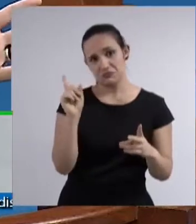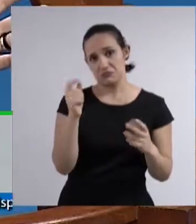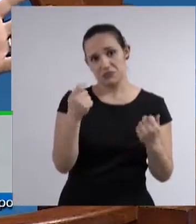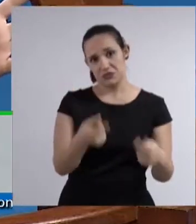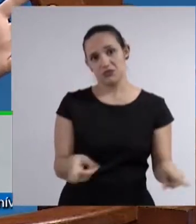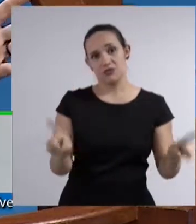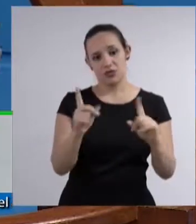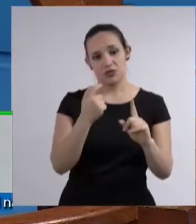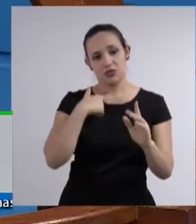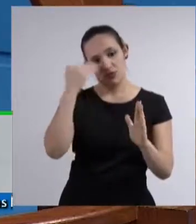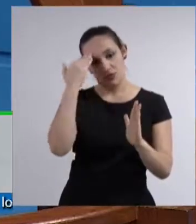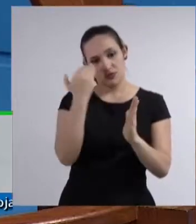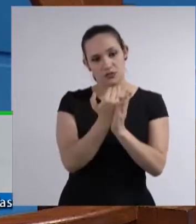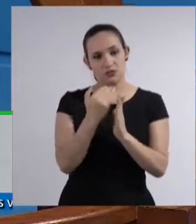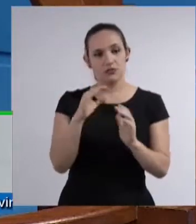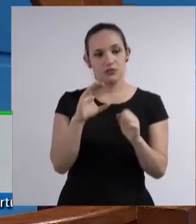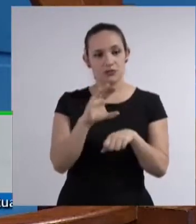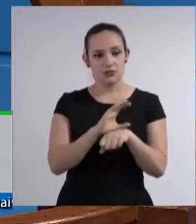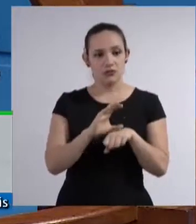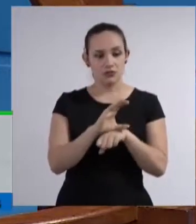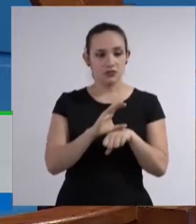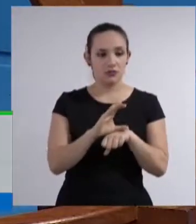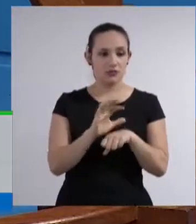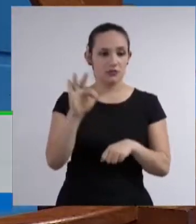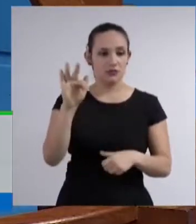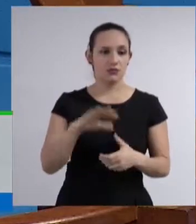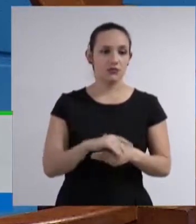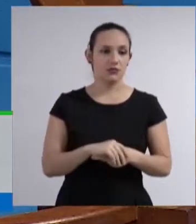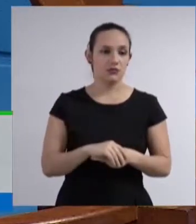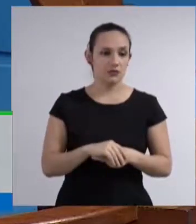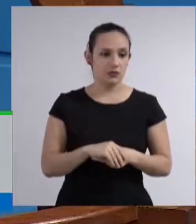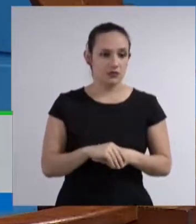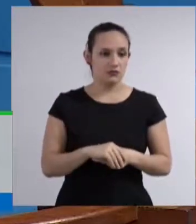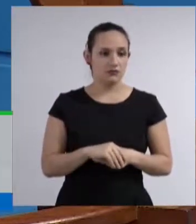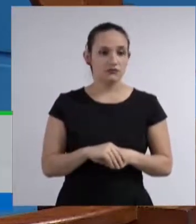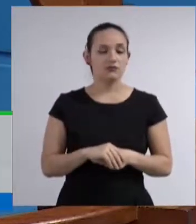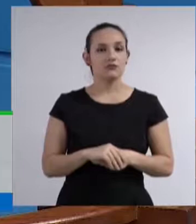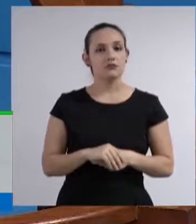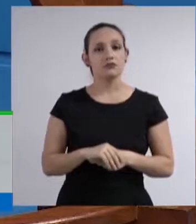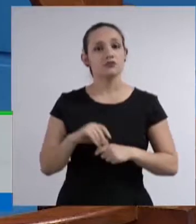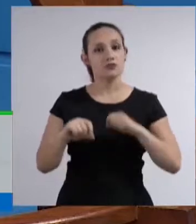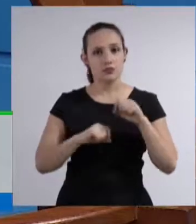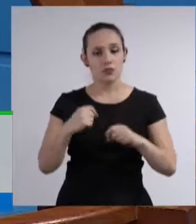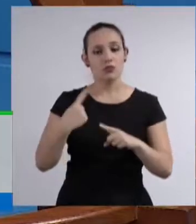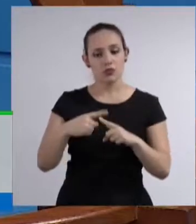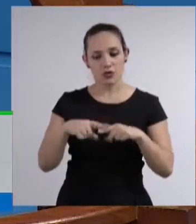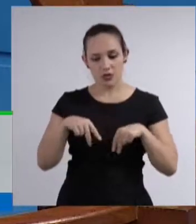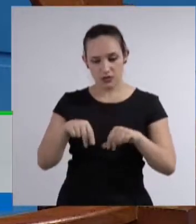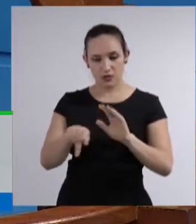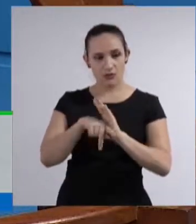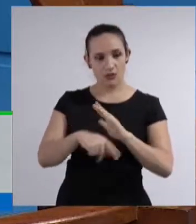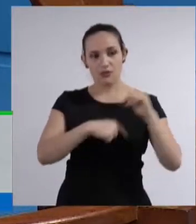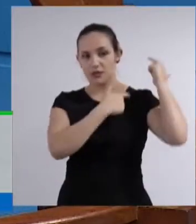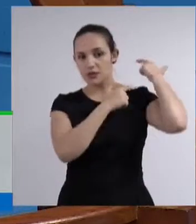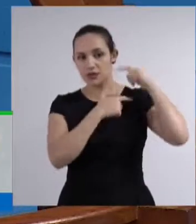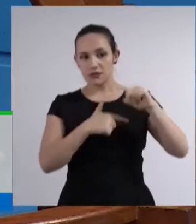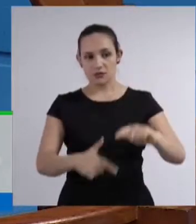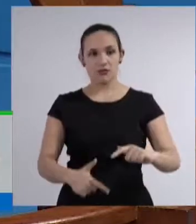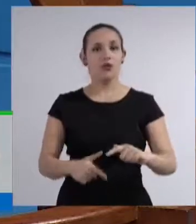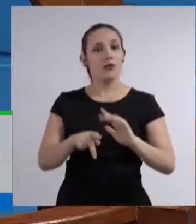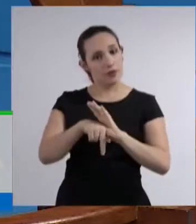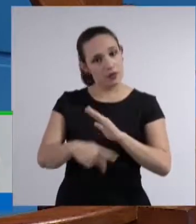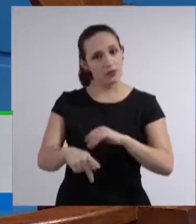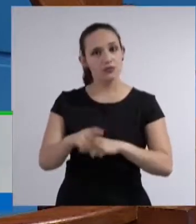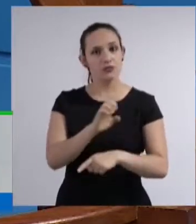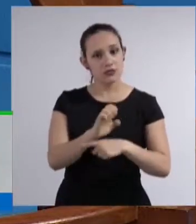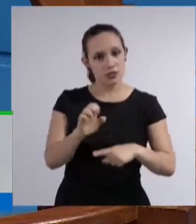a Constituição. A Constituição, ela diz que as terras tradicionalmente ocupadas pelos índios, né, elas são da